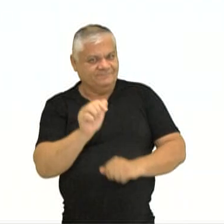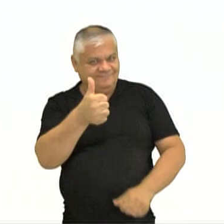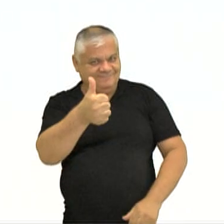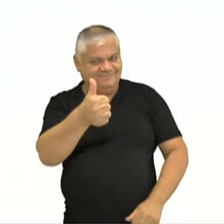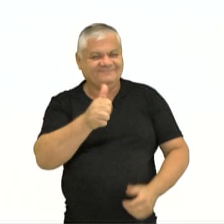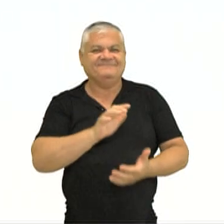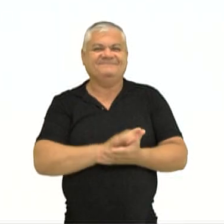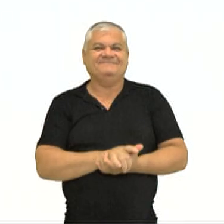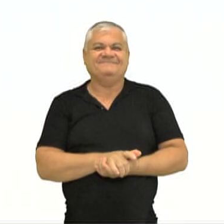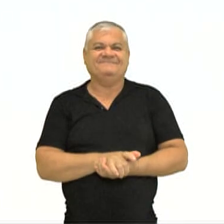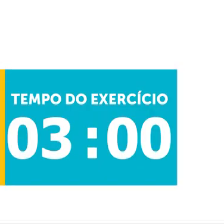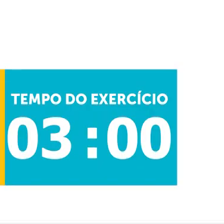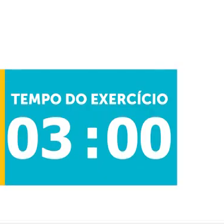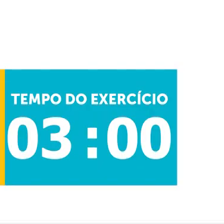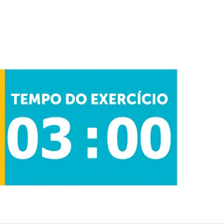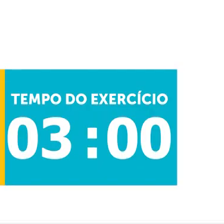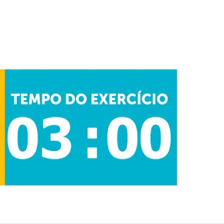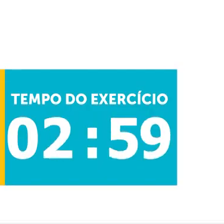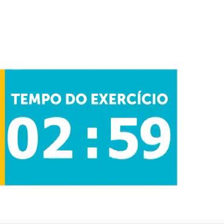daqui a pouquinho.